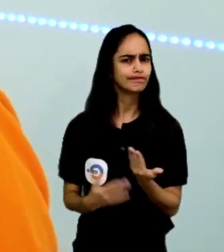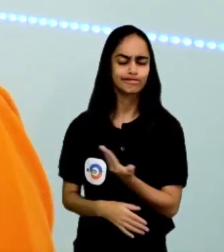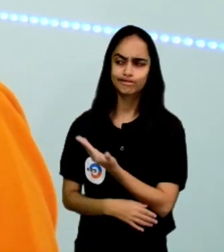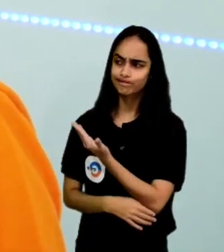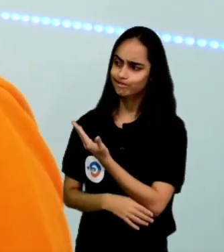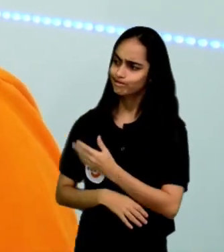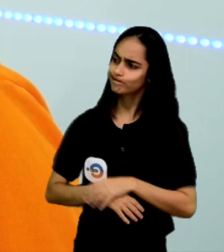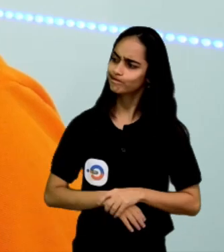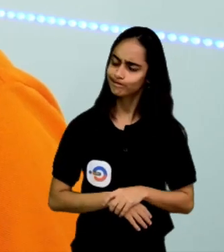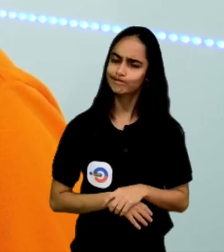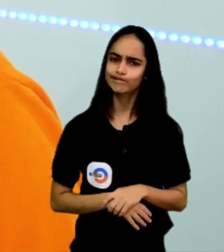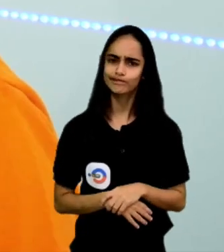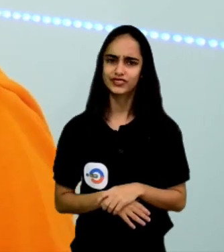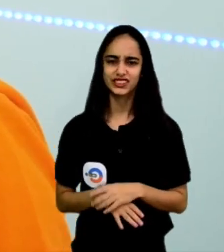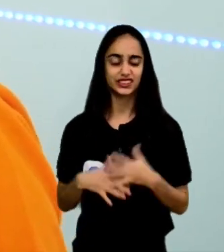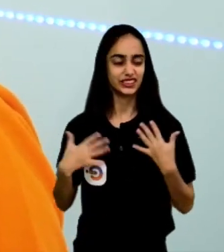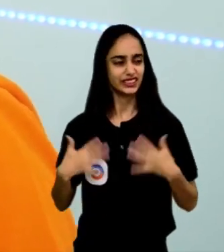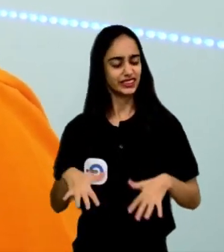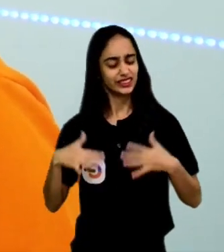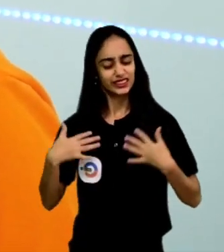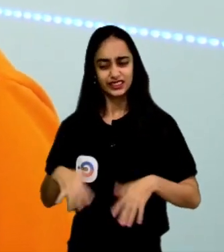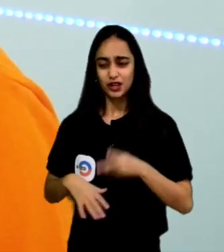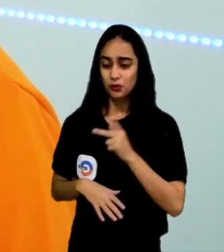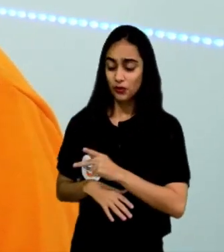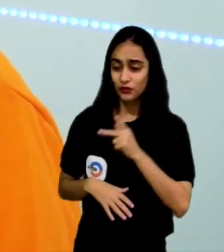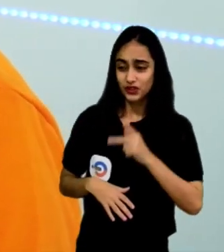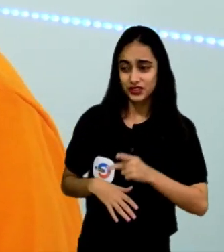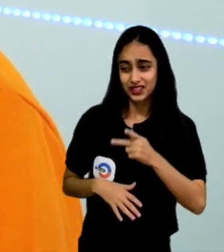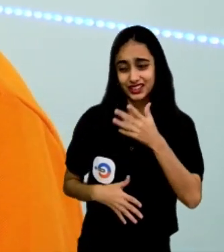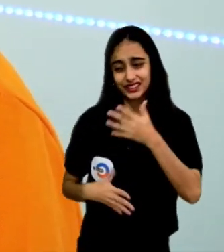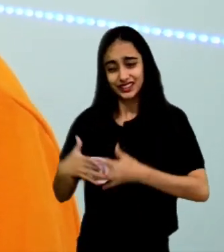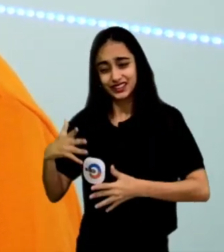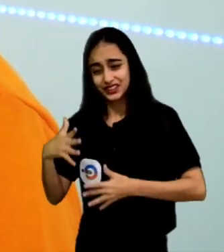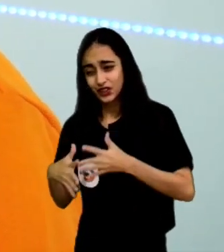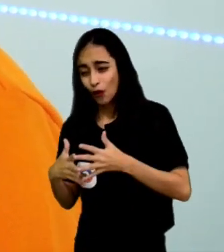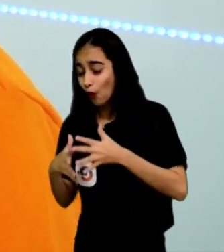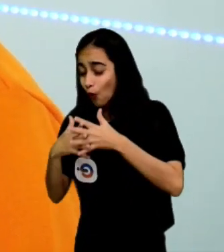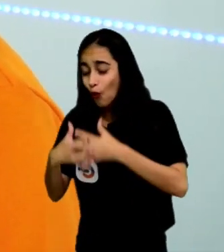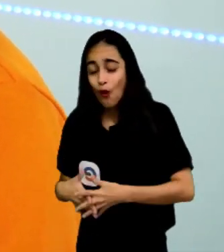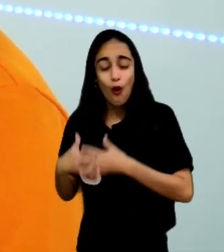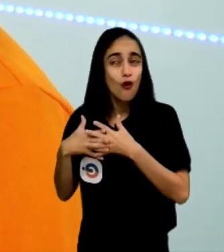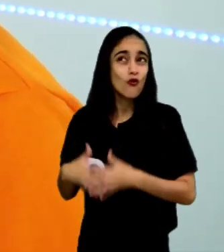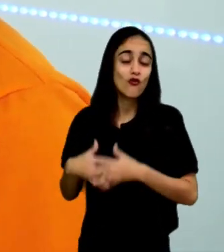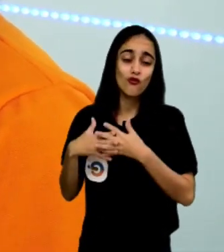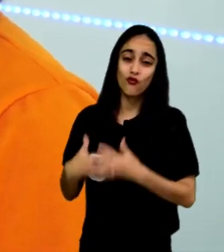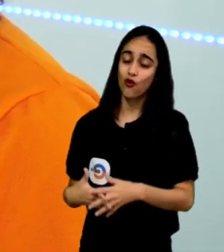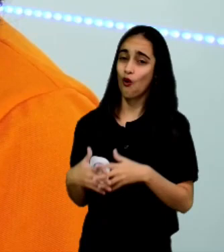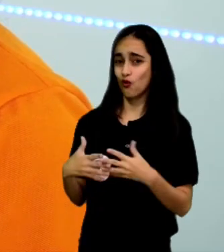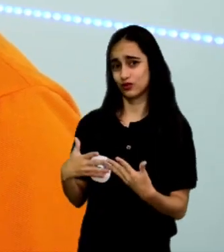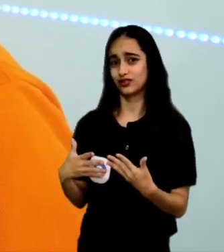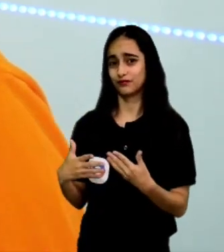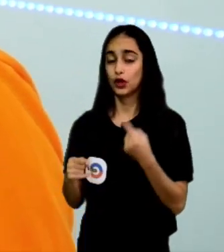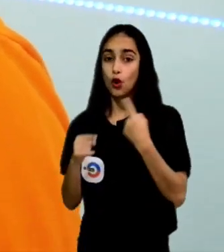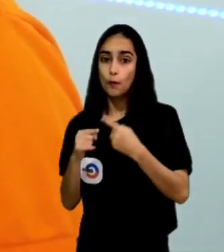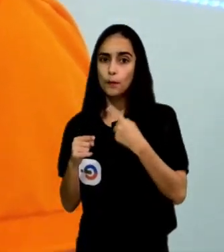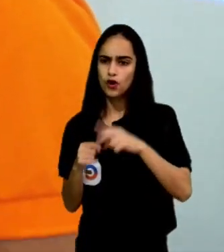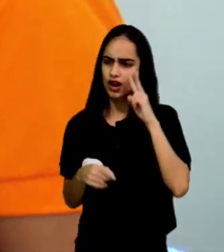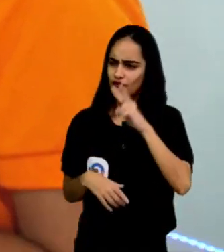Professora Ali, fiquei um pouco confusa com as alternativas. Vejo duas personagens da